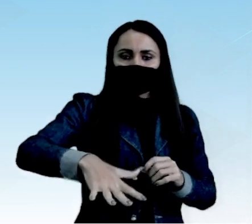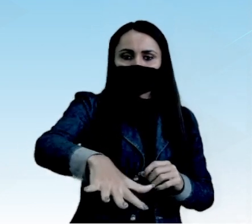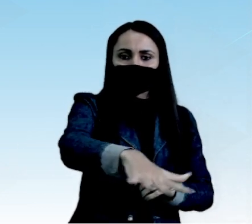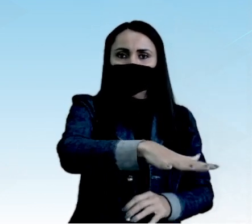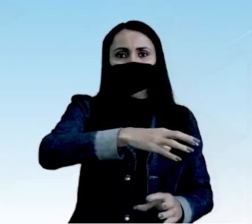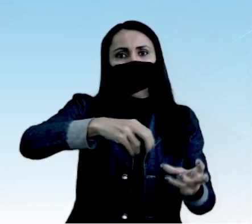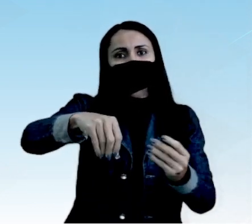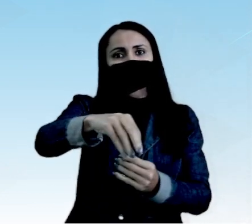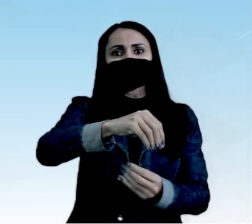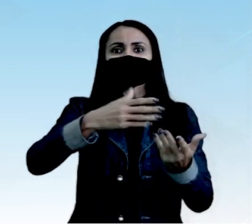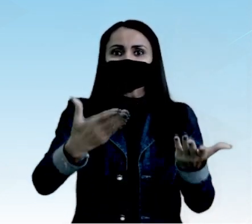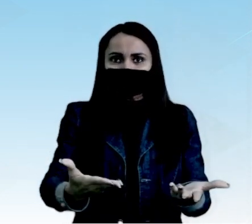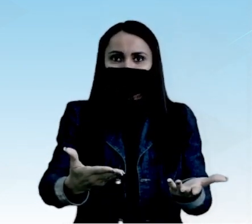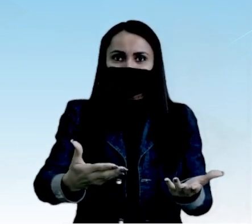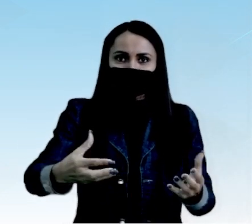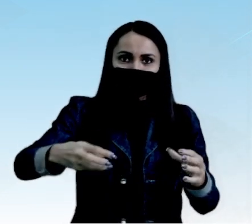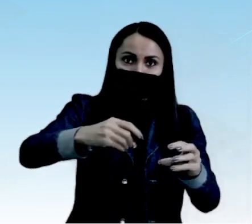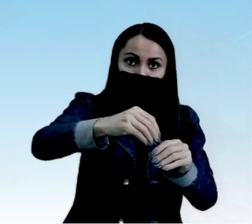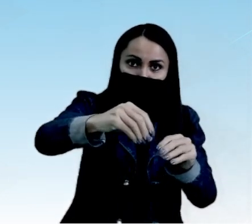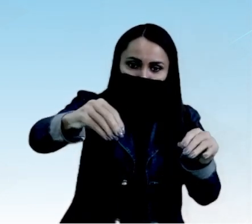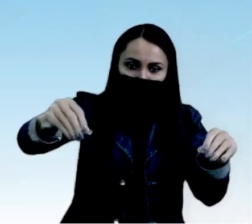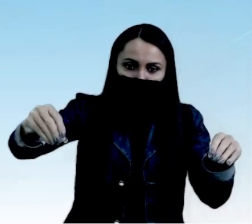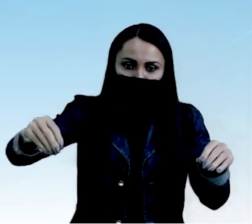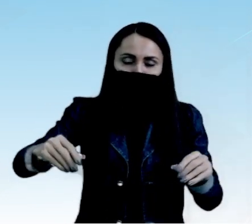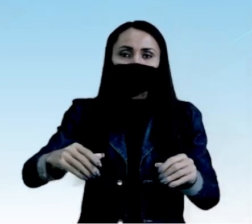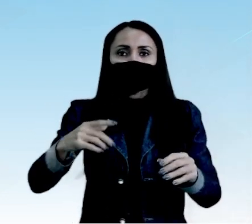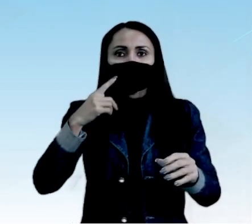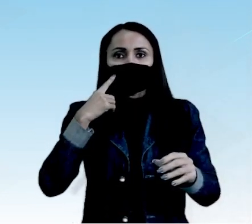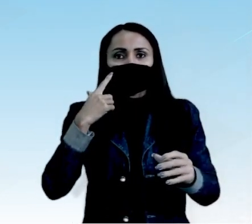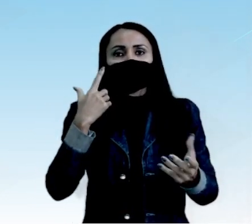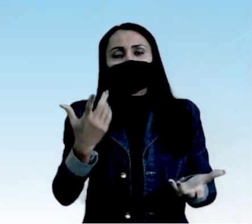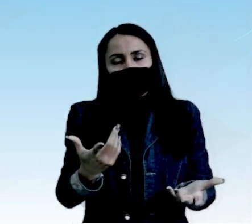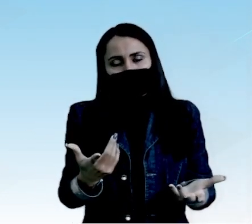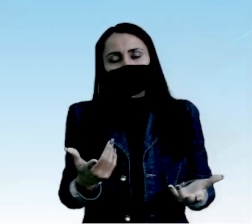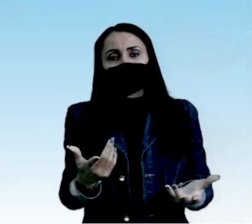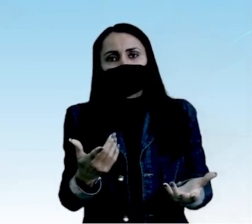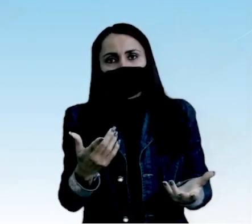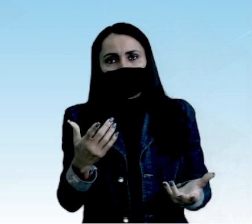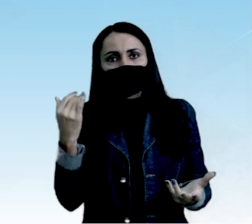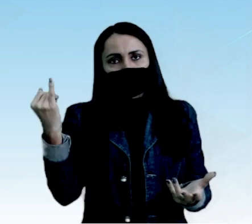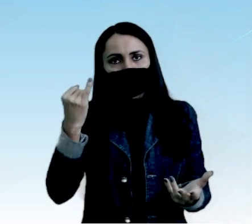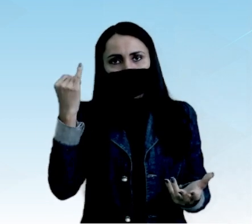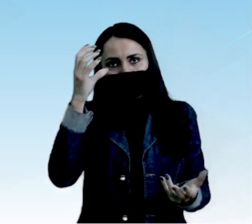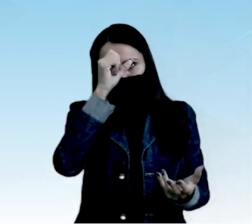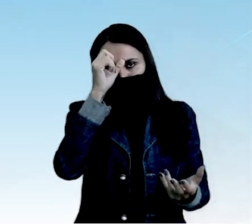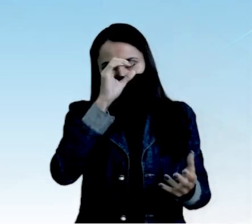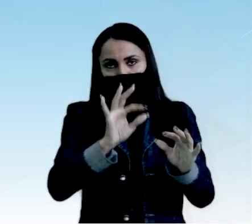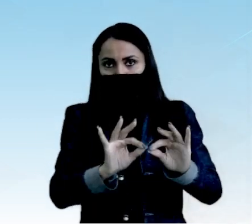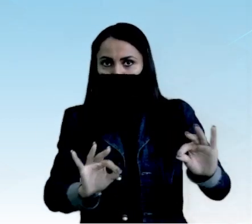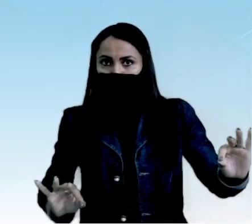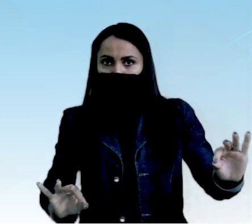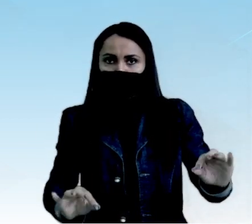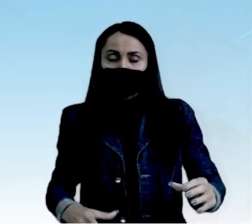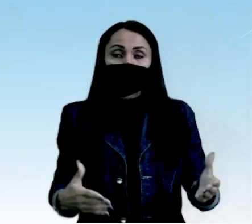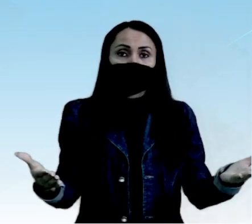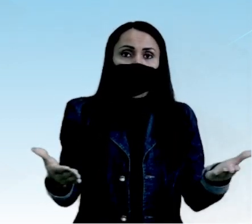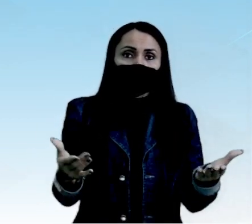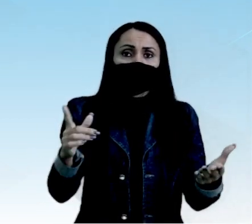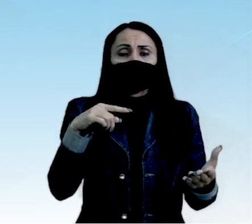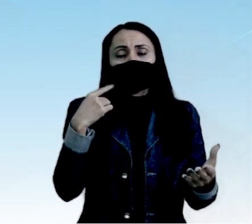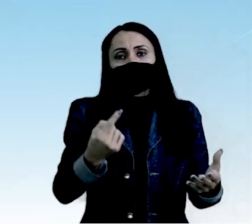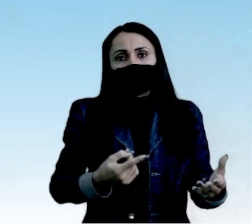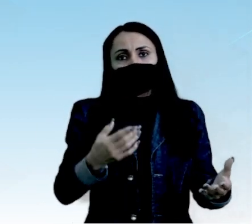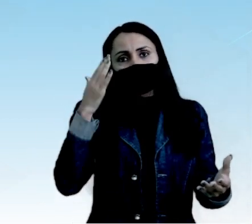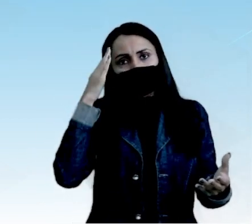como foi necessário entender grandezas e medidas para a sobrevivência, tá? Se ligou? E hoje a gente já sabe, claro,